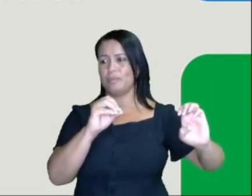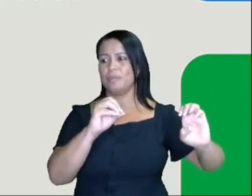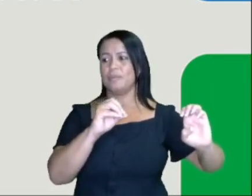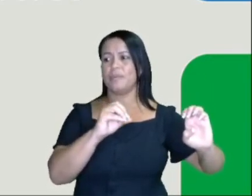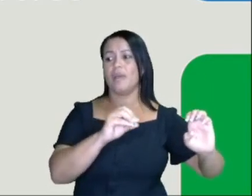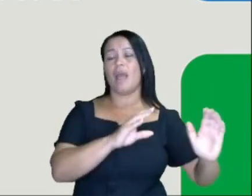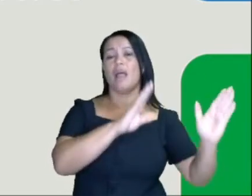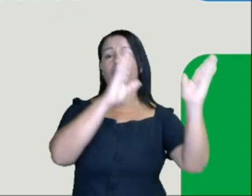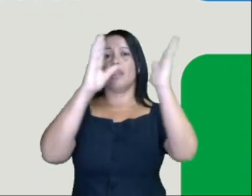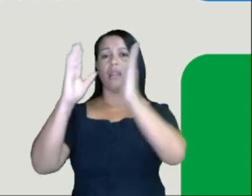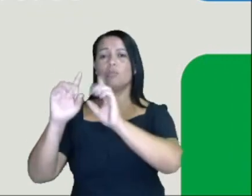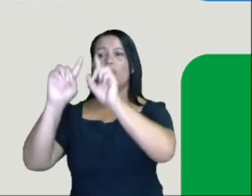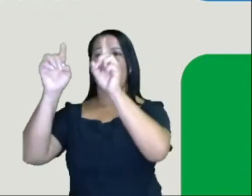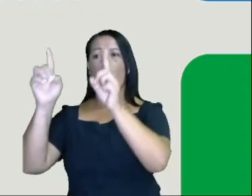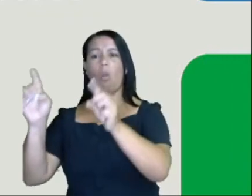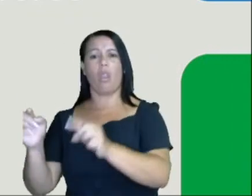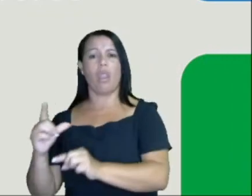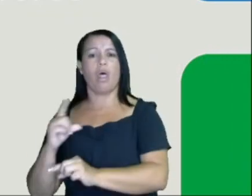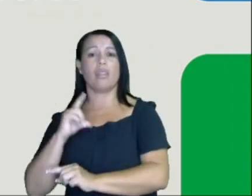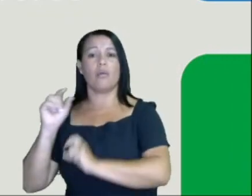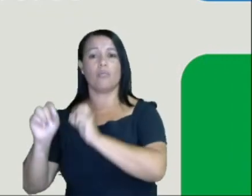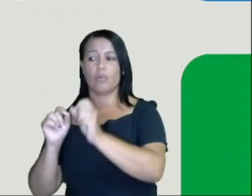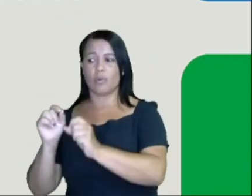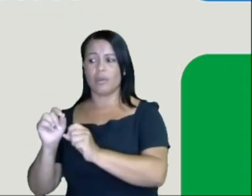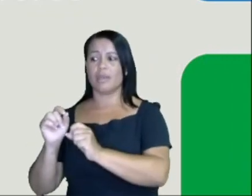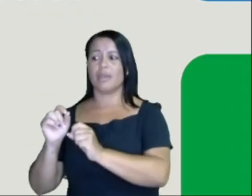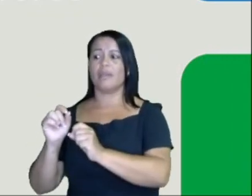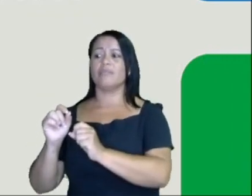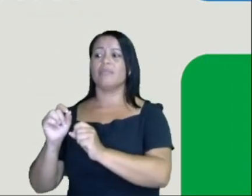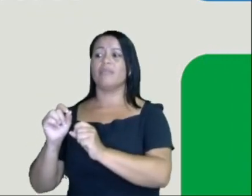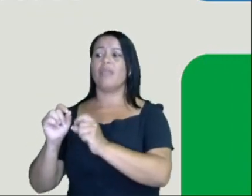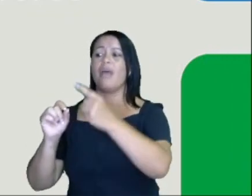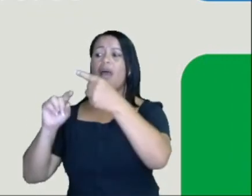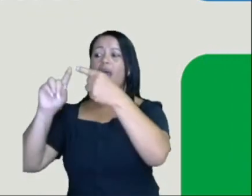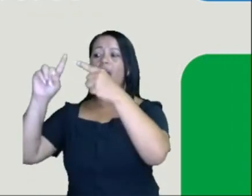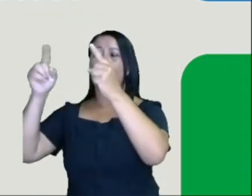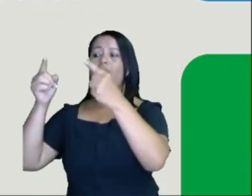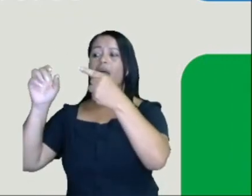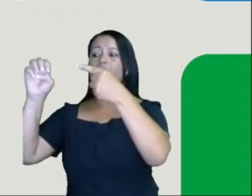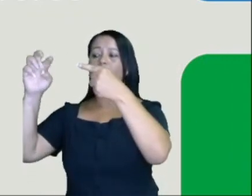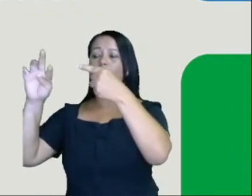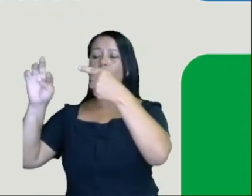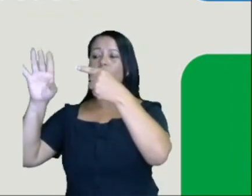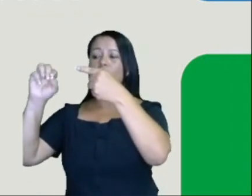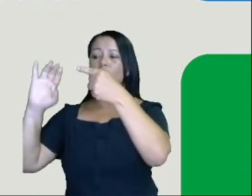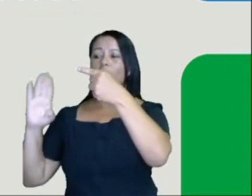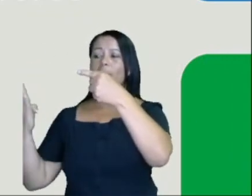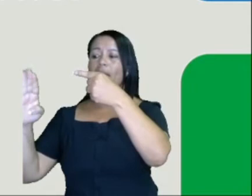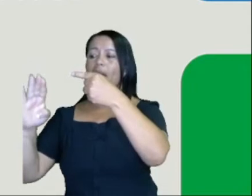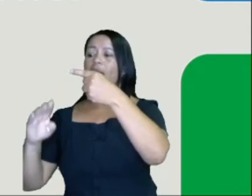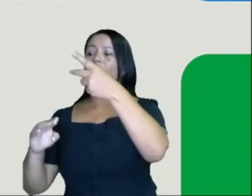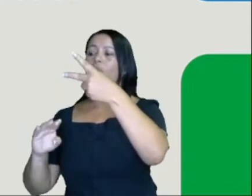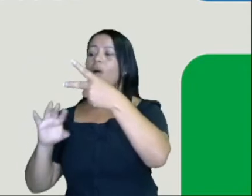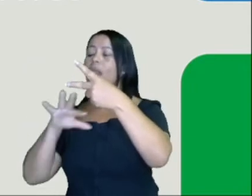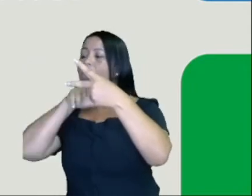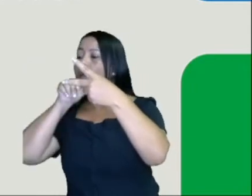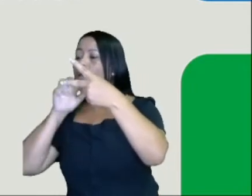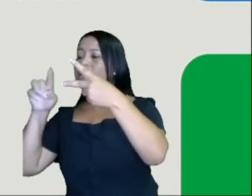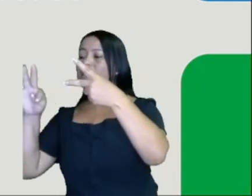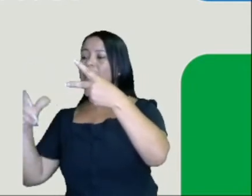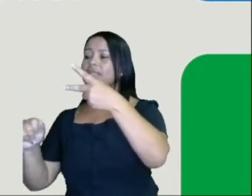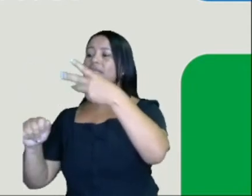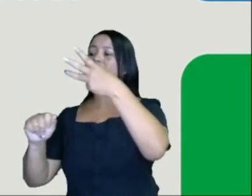Na outra coluna eu tenho rêmora e tubarão, leões e hienas,